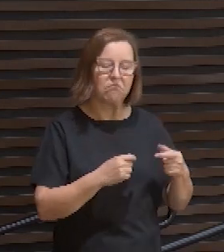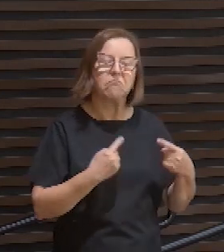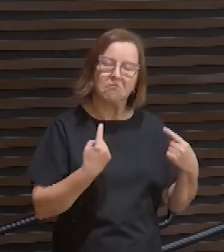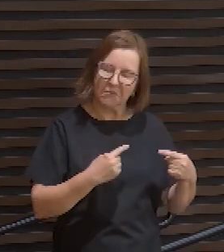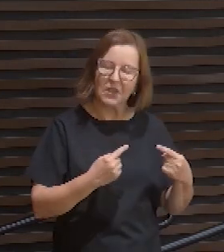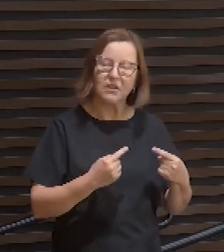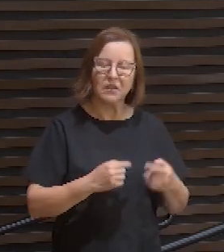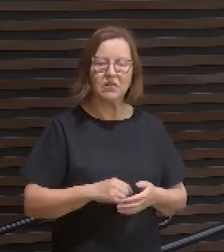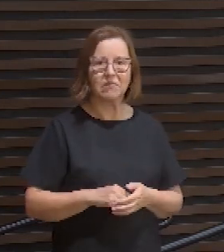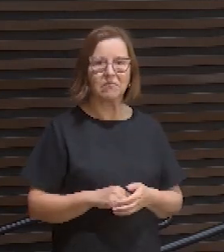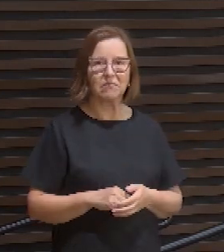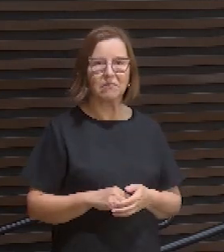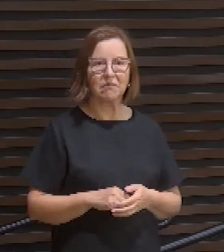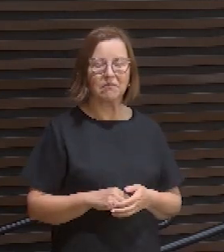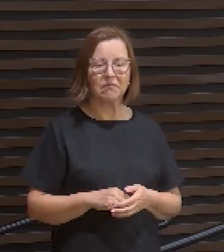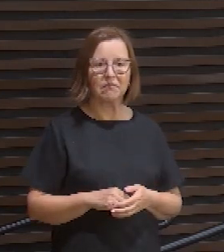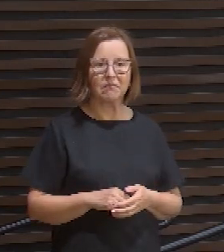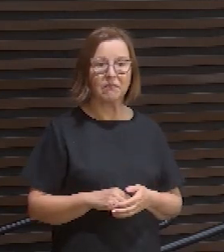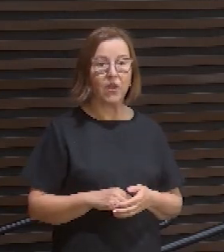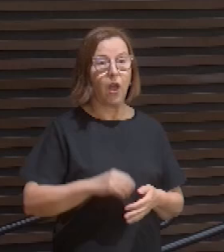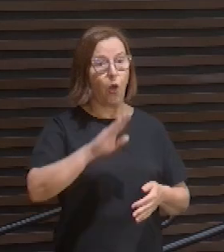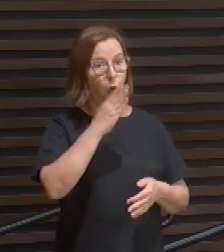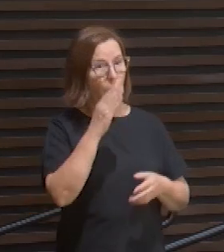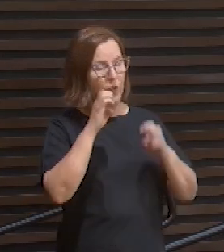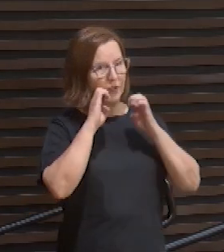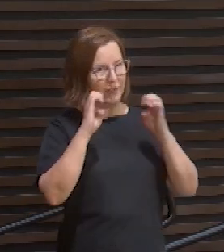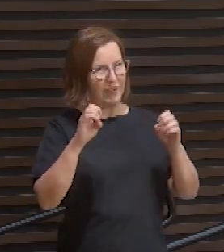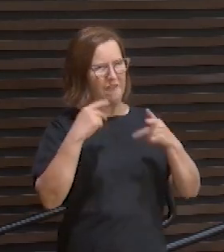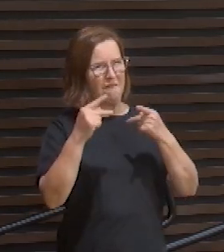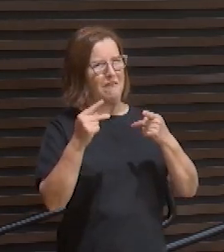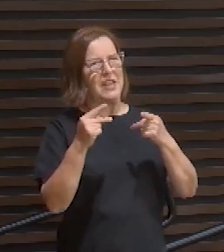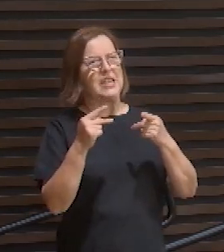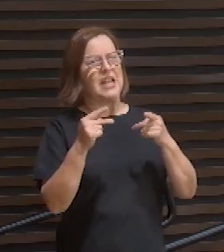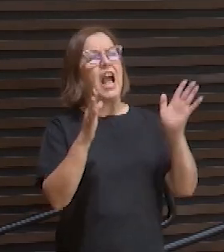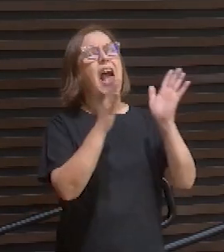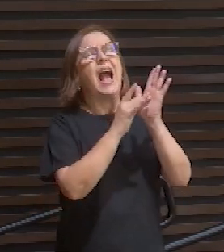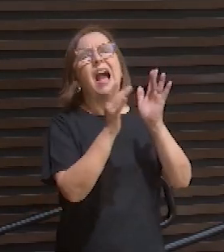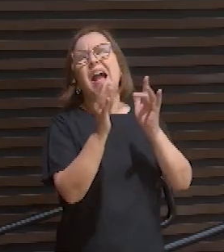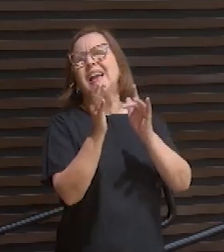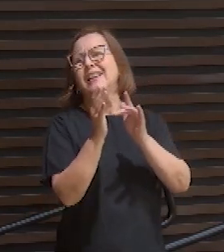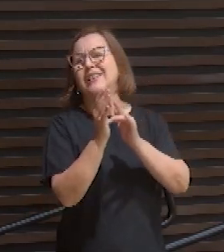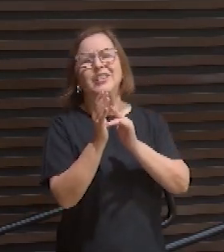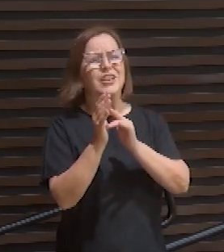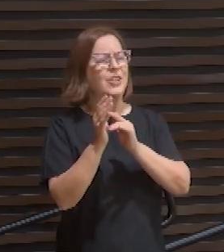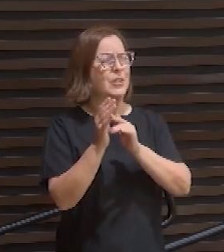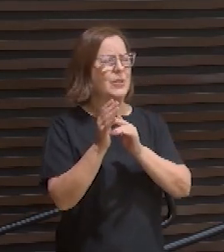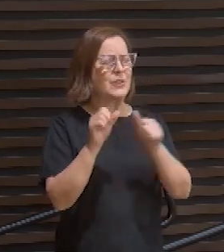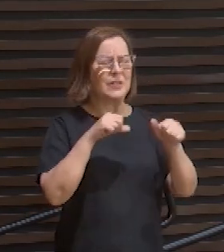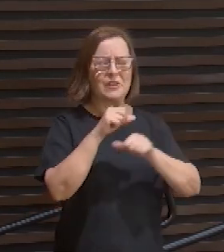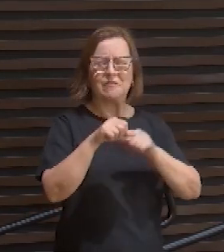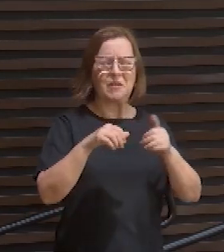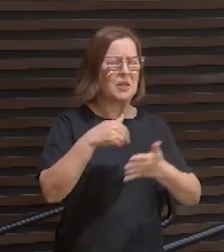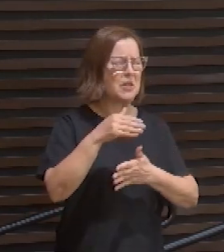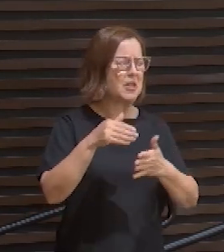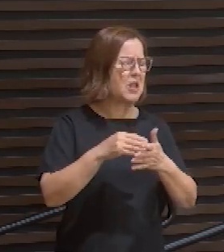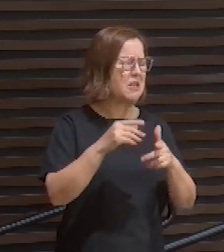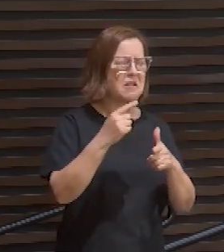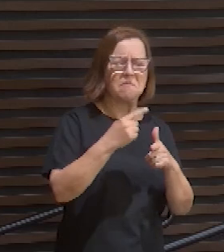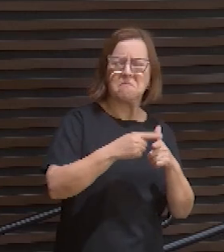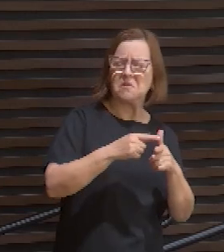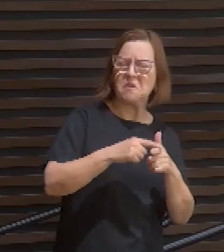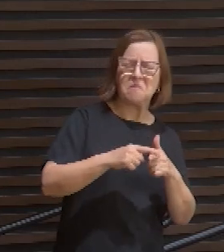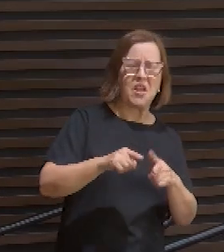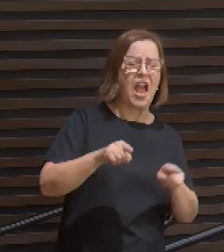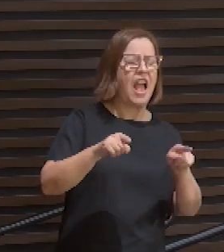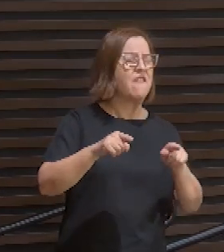O falso evangelho vai pregar que Jesus vai resolver todas as tuas circunstâncias terrenas para que então você